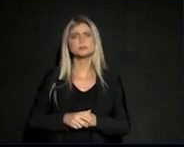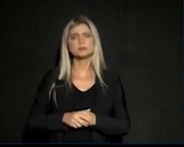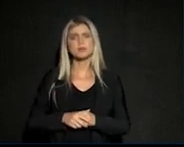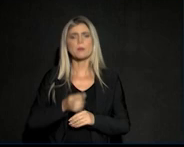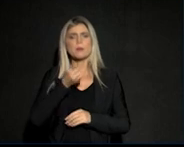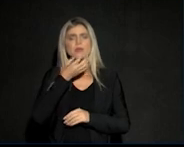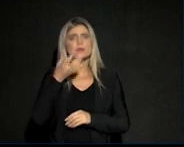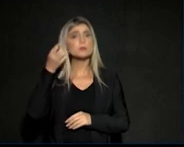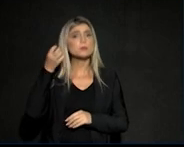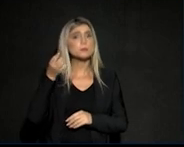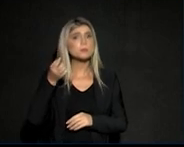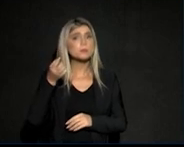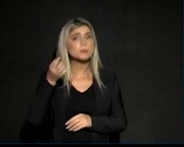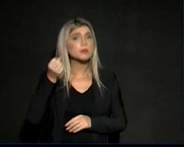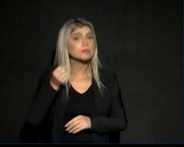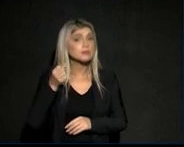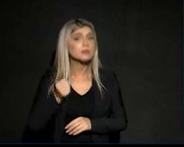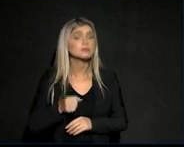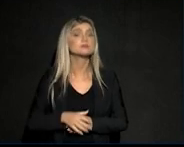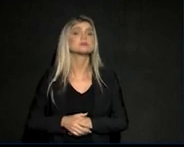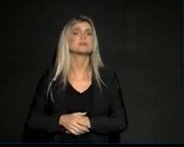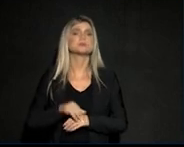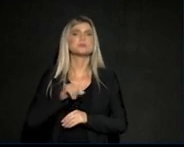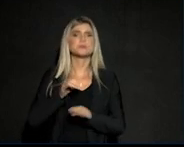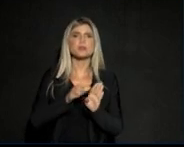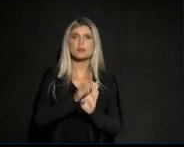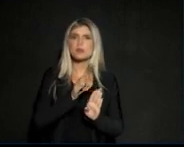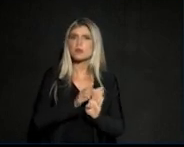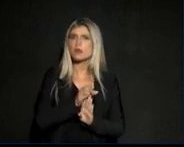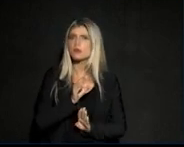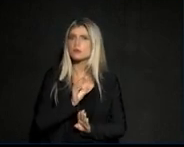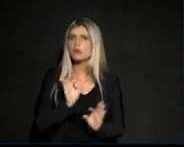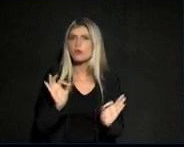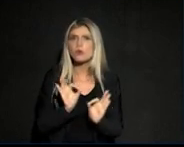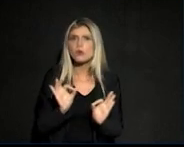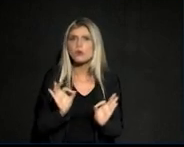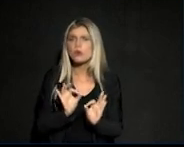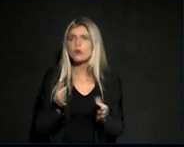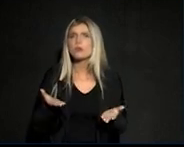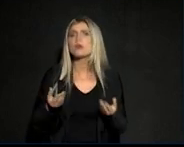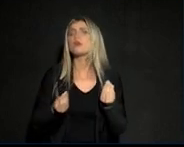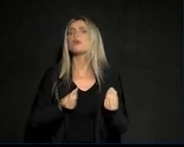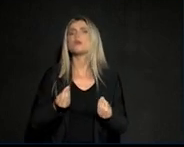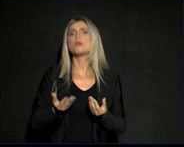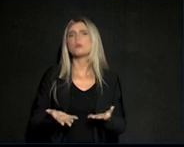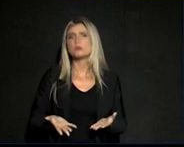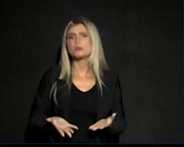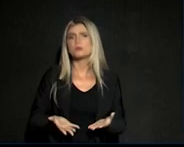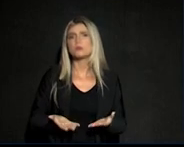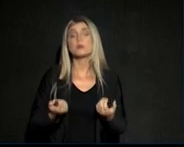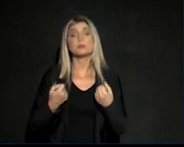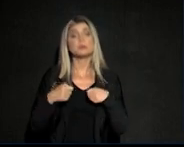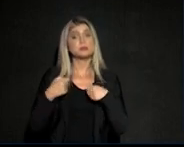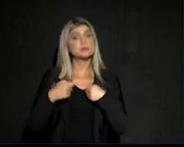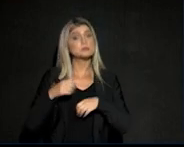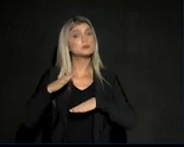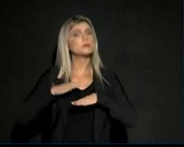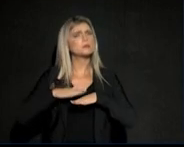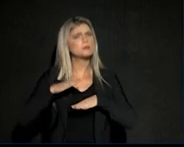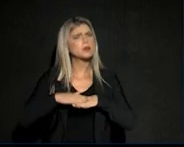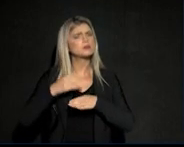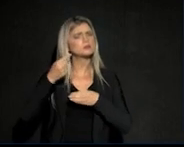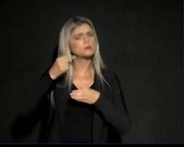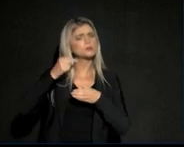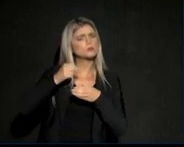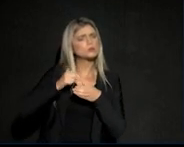se a caixa não tiver orientando com toda a potência de rede que tem na ponta eu não sei quem vai tá então a gente quer cada vez mais